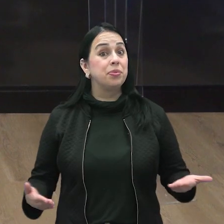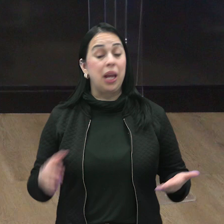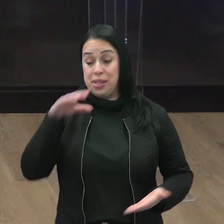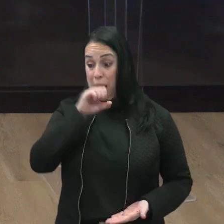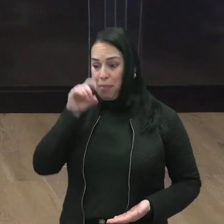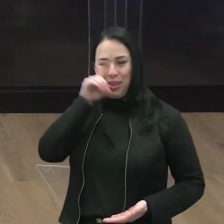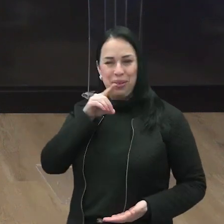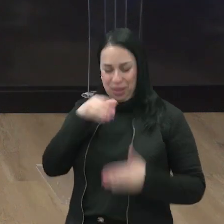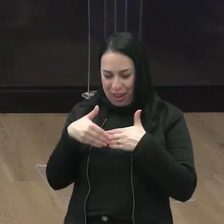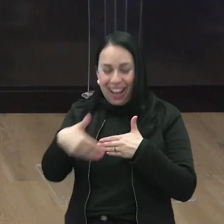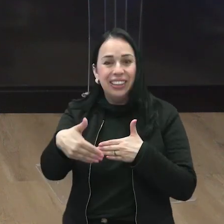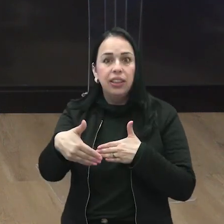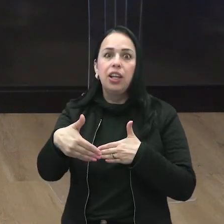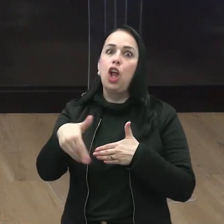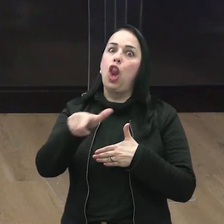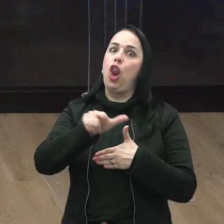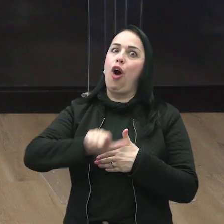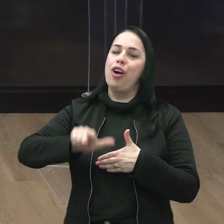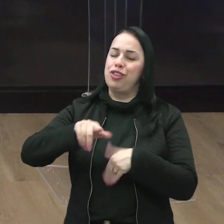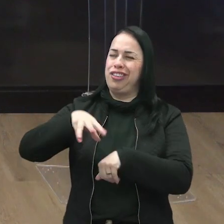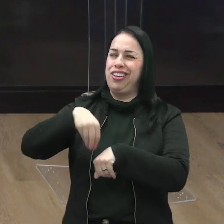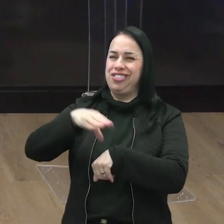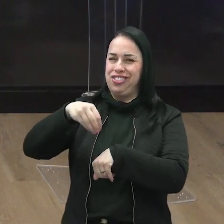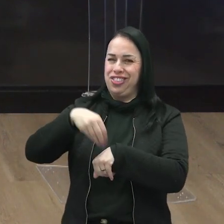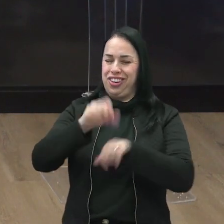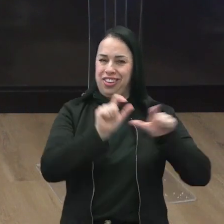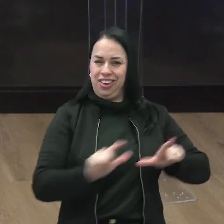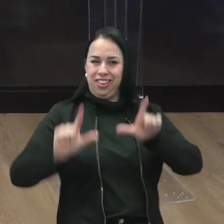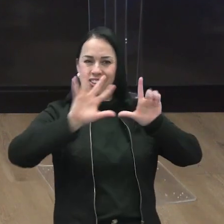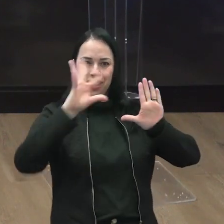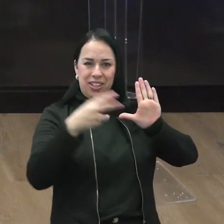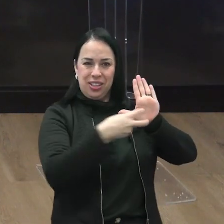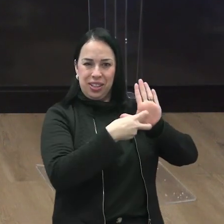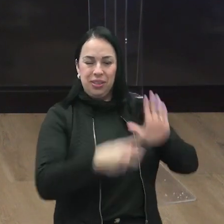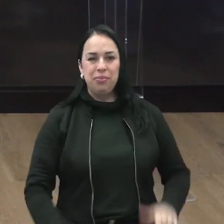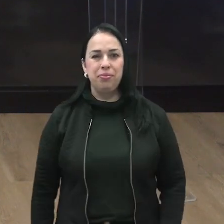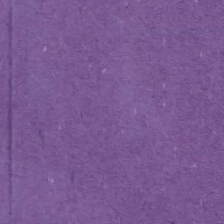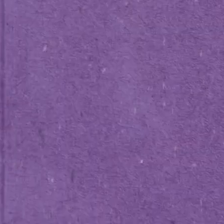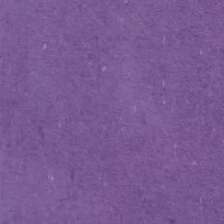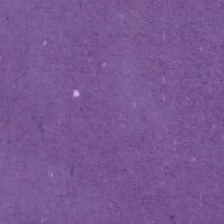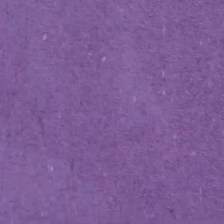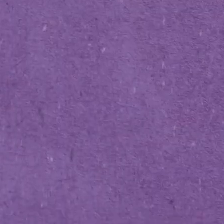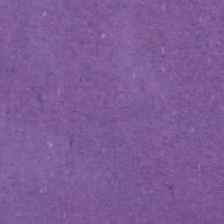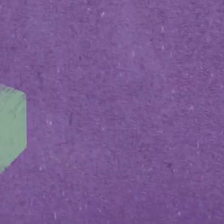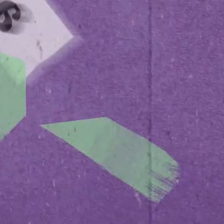O fim de semana chegou, minha gente. Claro que tem dicas na agenda cultural.